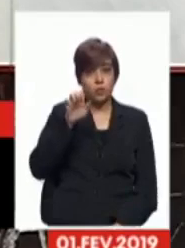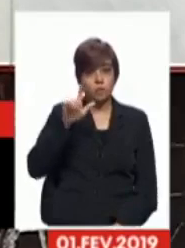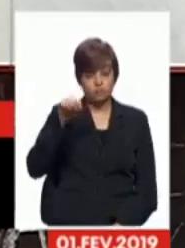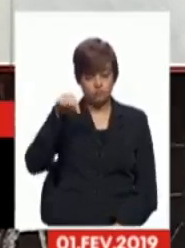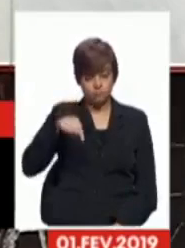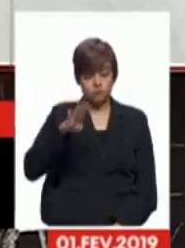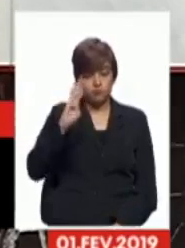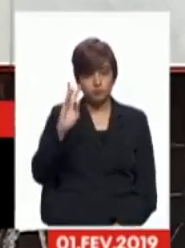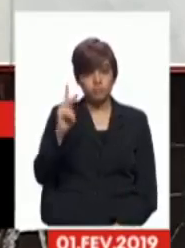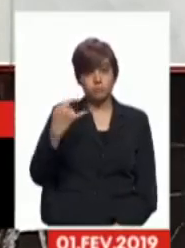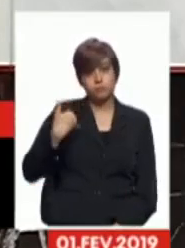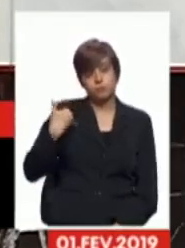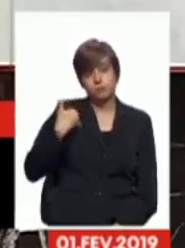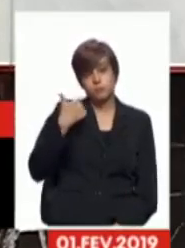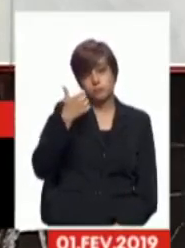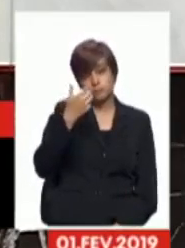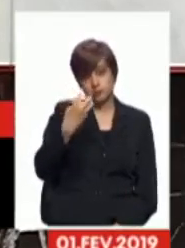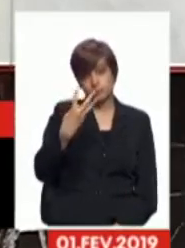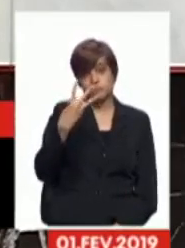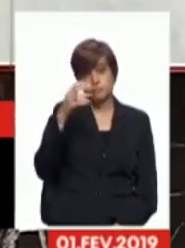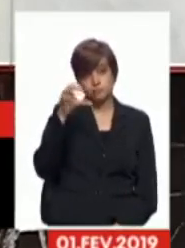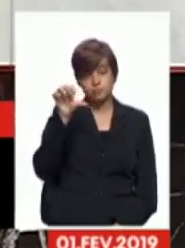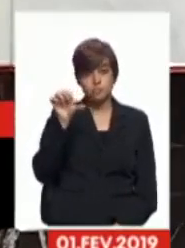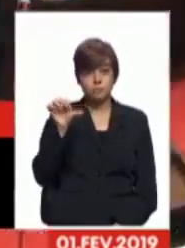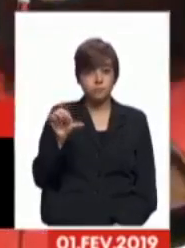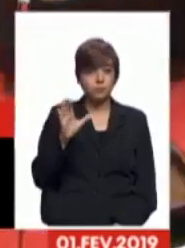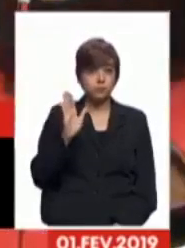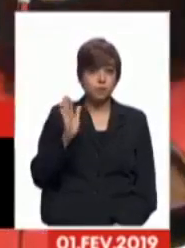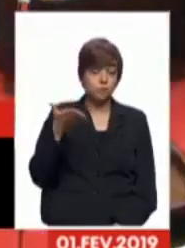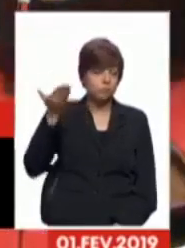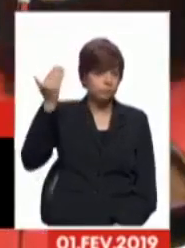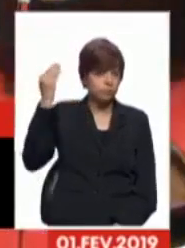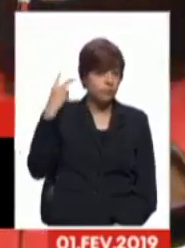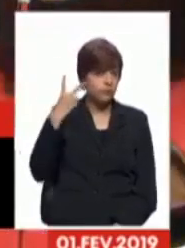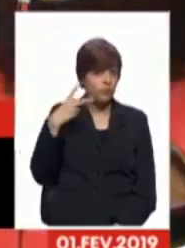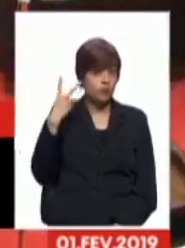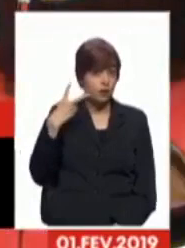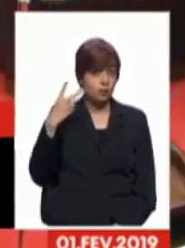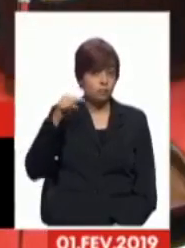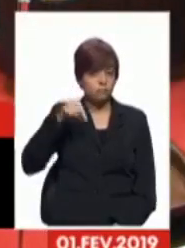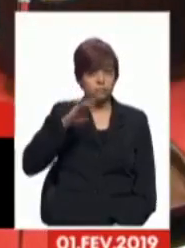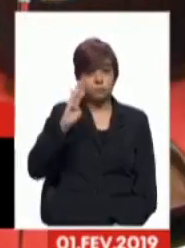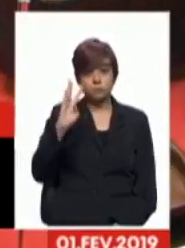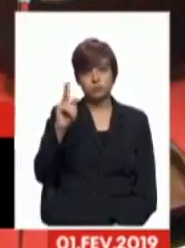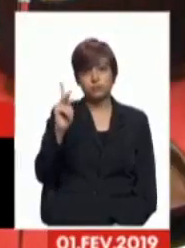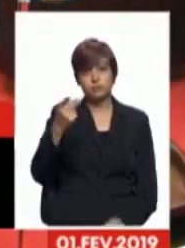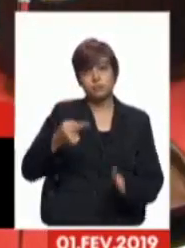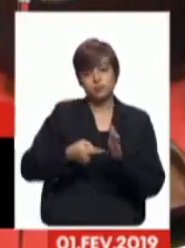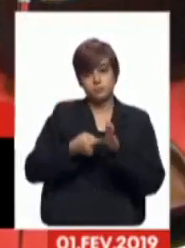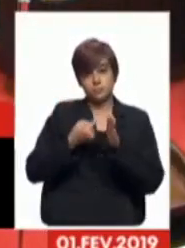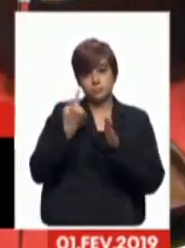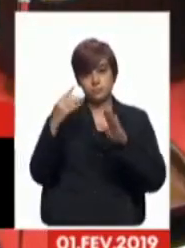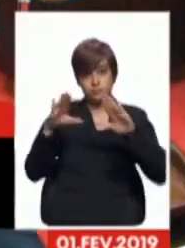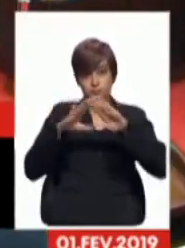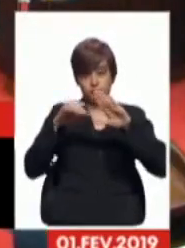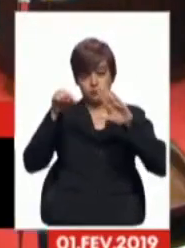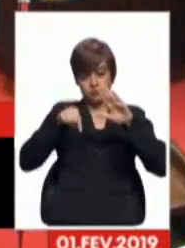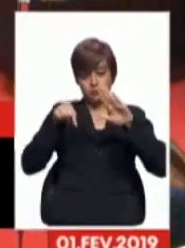Horizonte, tem 39 anos, já foi vereador aqui na capital e assume o primeiro mandato como deputado.